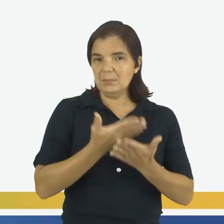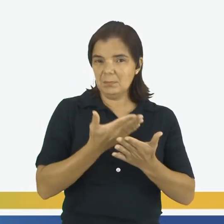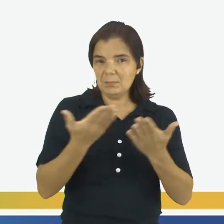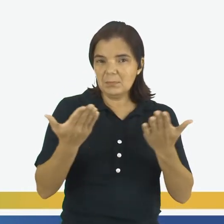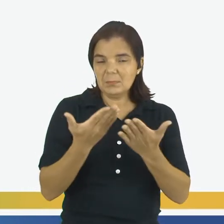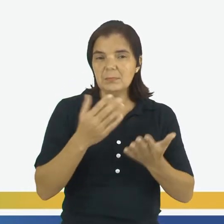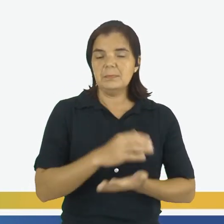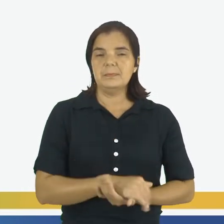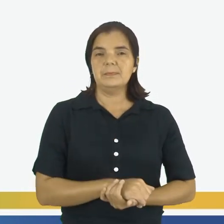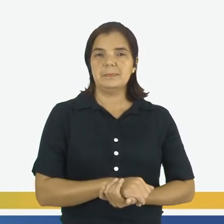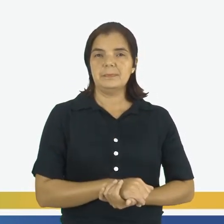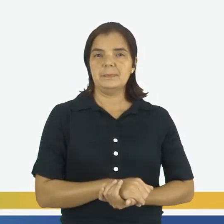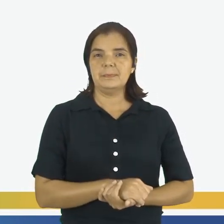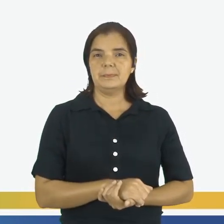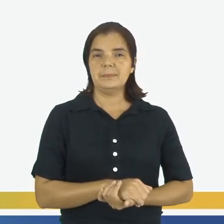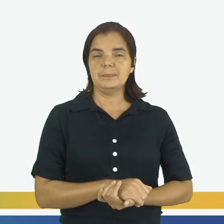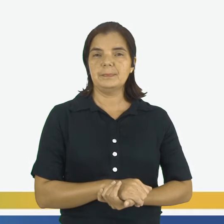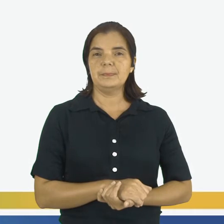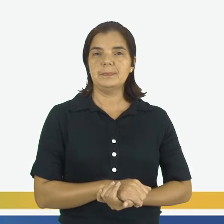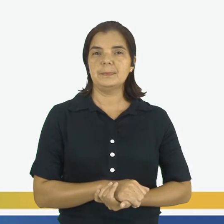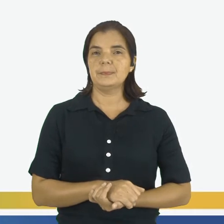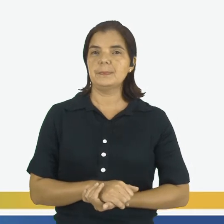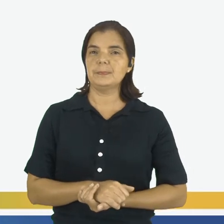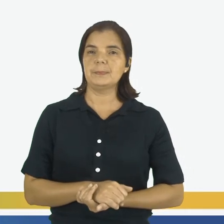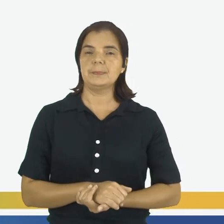hoje na nossa aula?